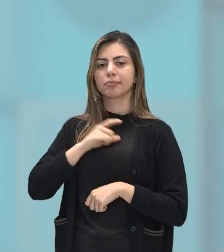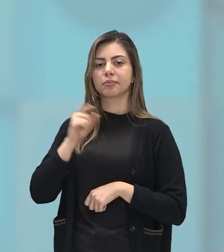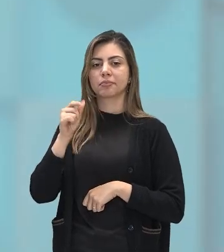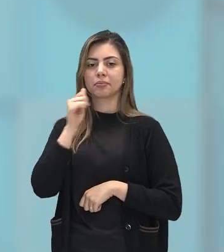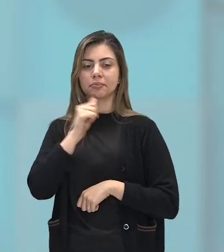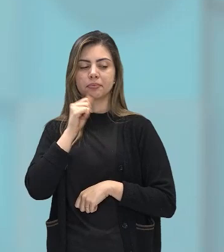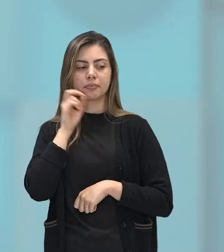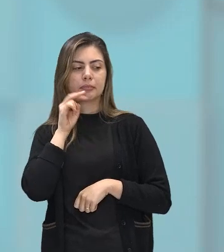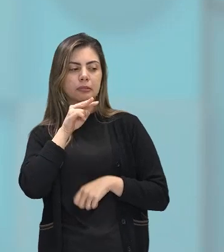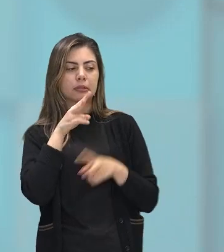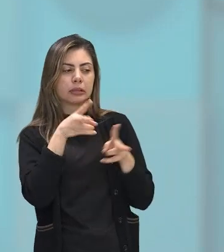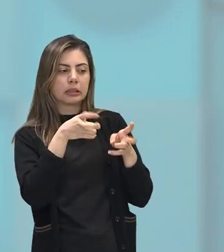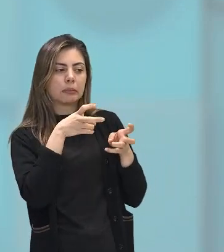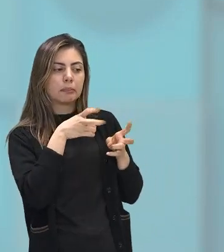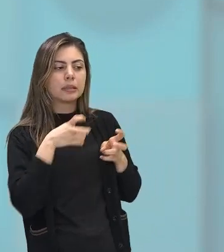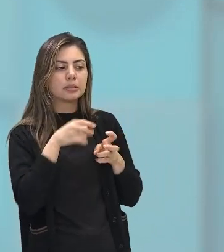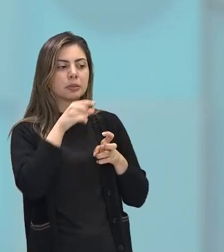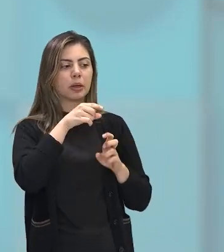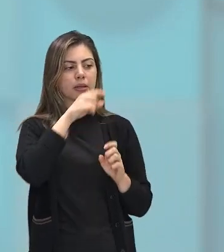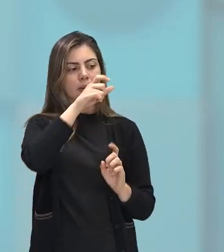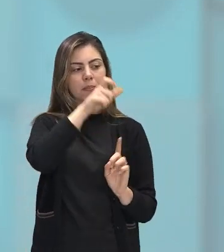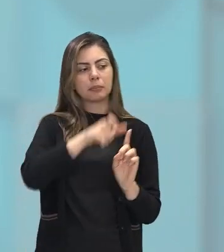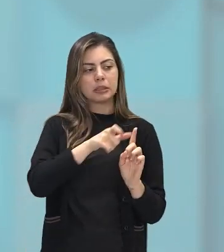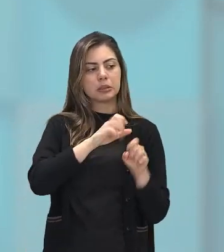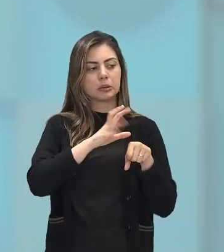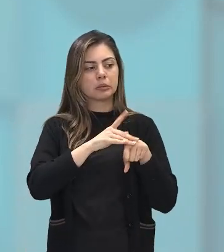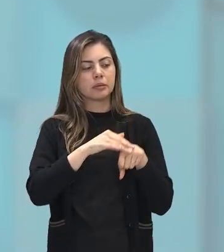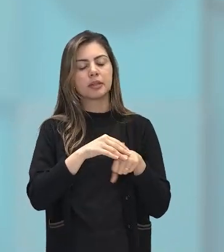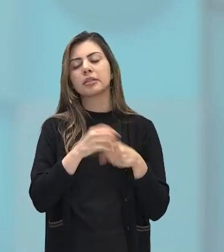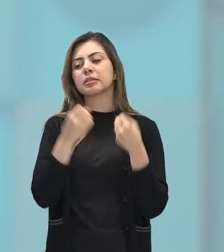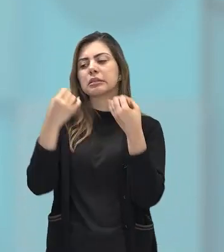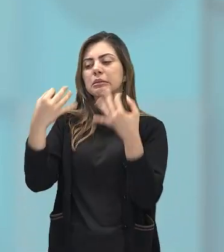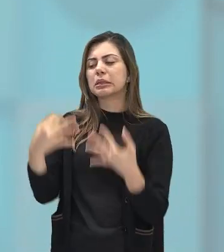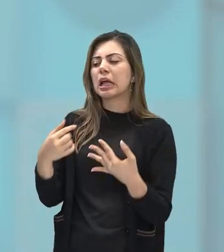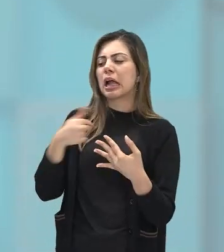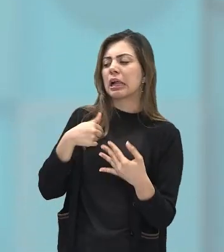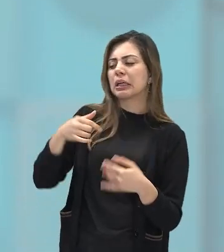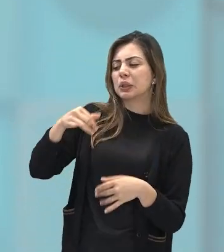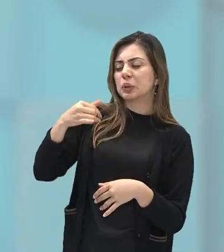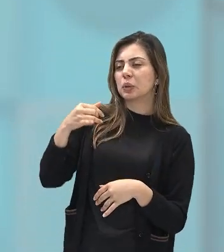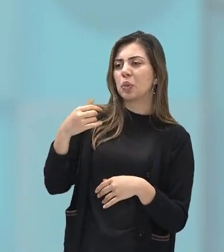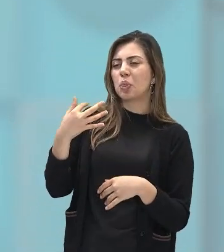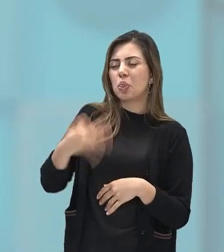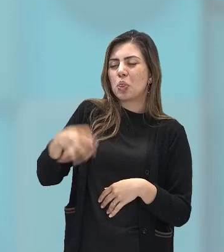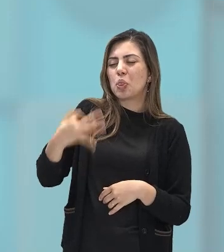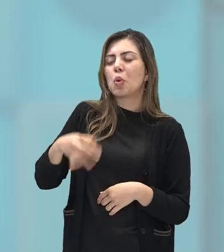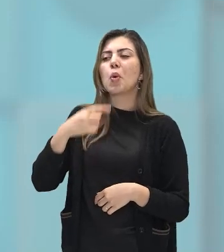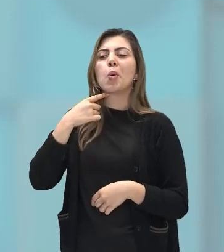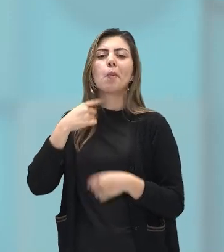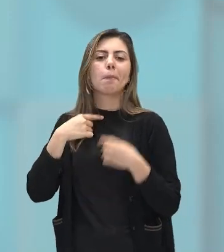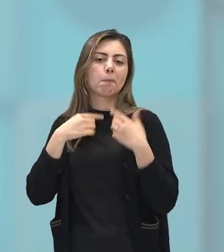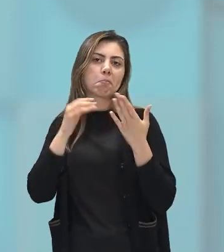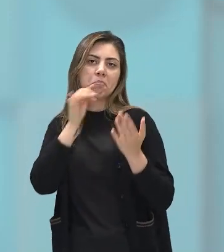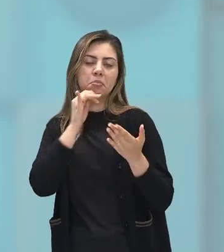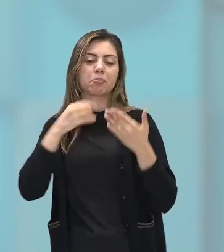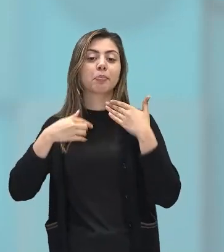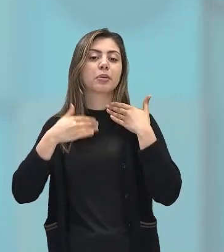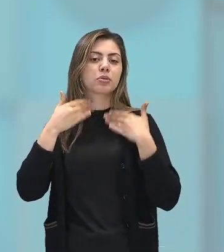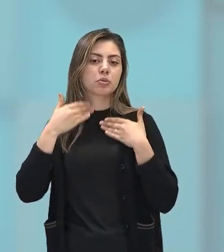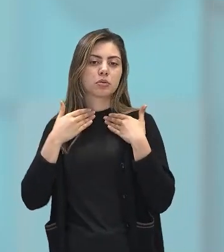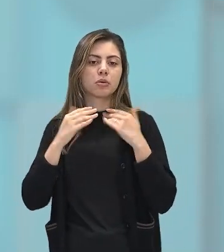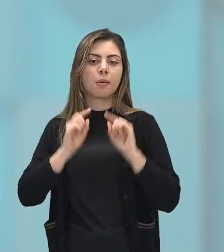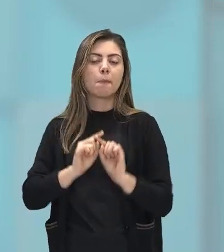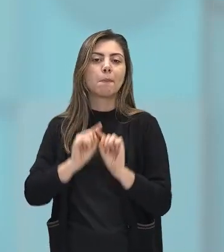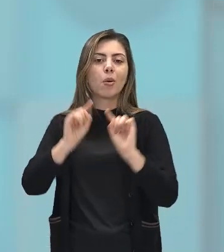seus atendimentos, né? O paciente, por exemplo, se queixava de dor no pescoço, mas a raiz do